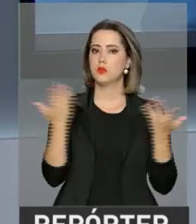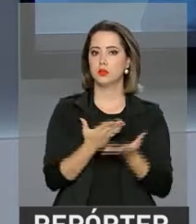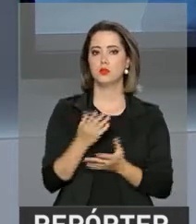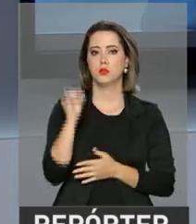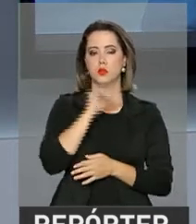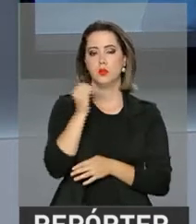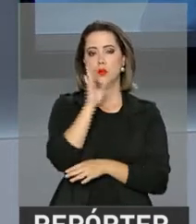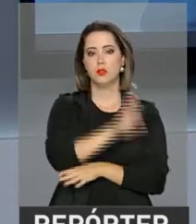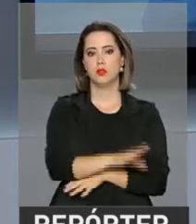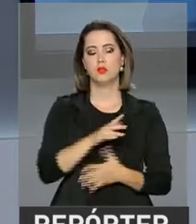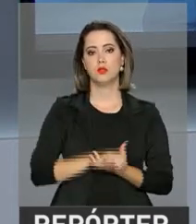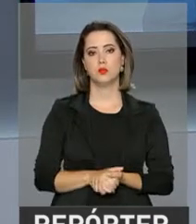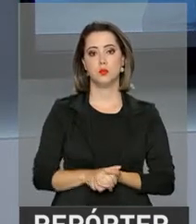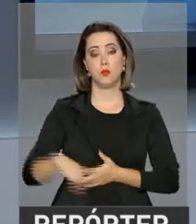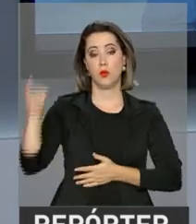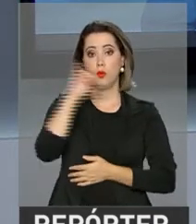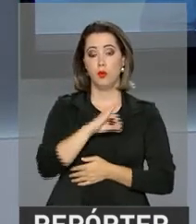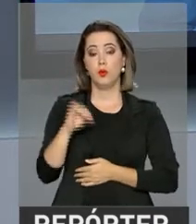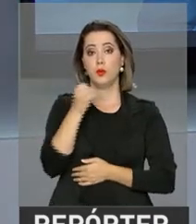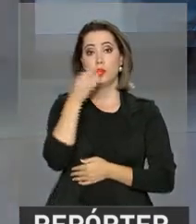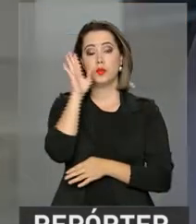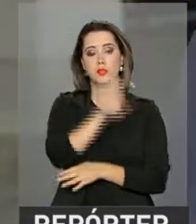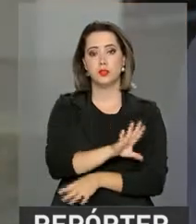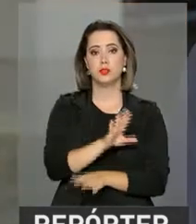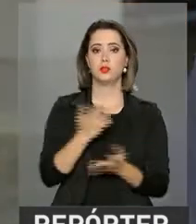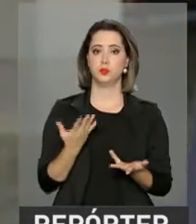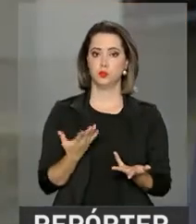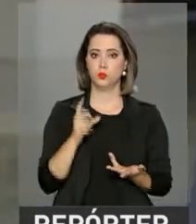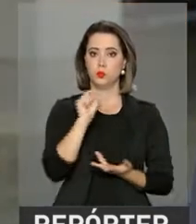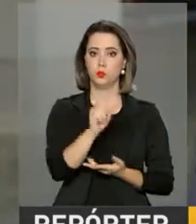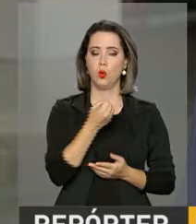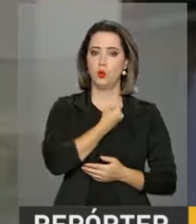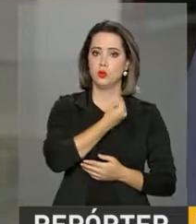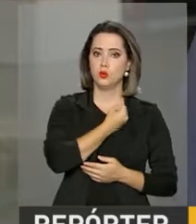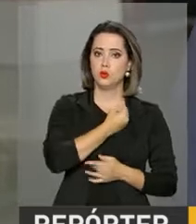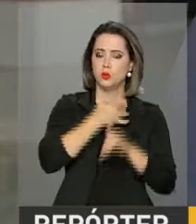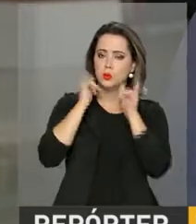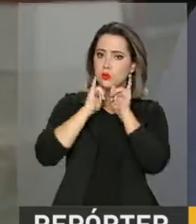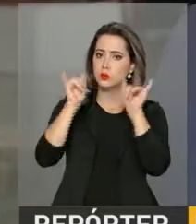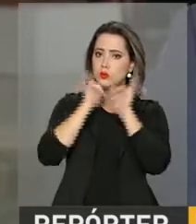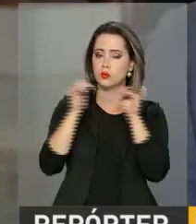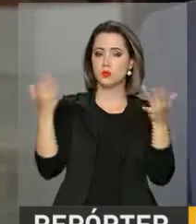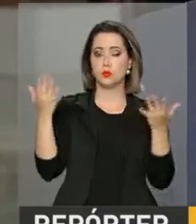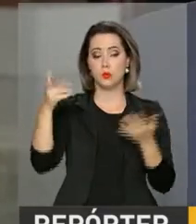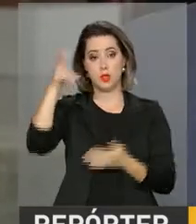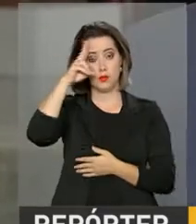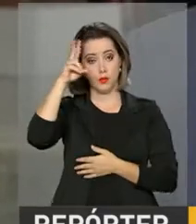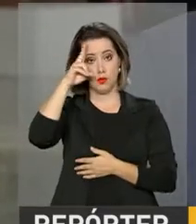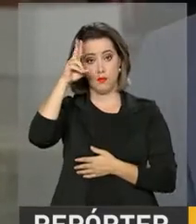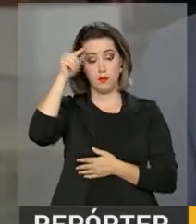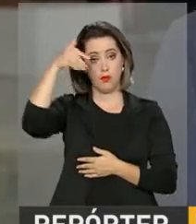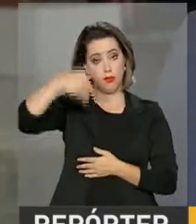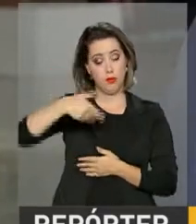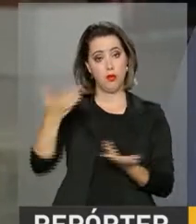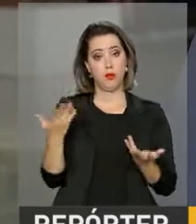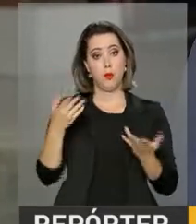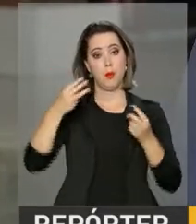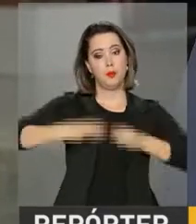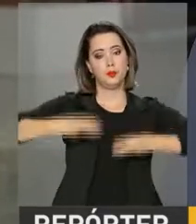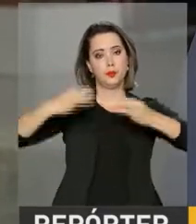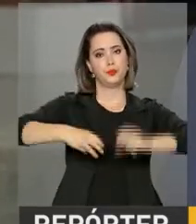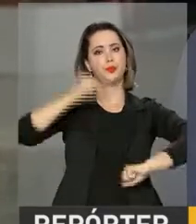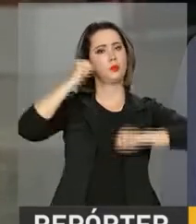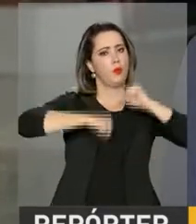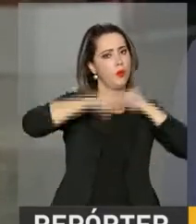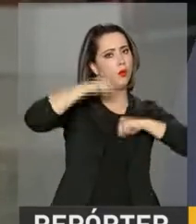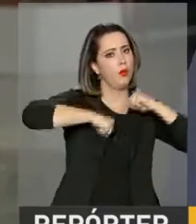você. Olá, Roberto. Boa tarde. Os números foram divulgados na tarde desta segunda-feira pelo Ministério da Indústria,